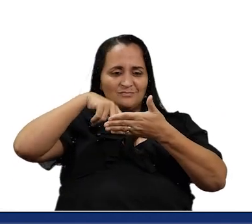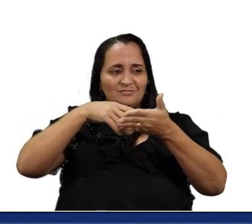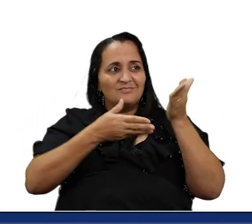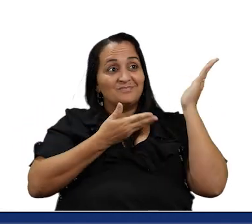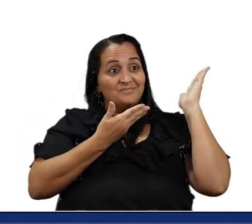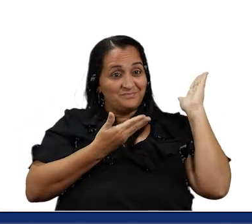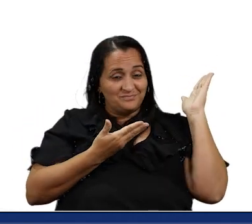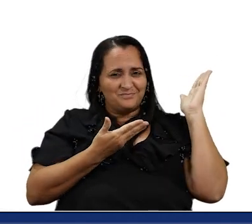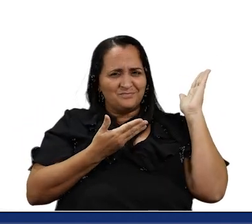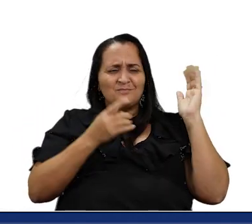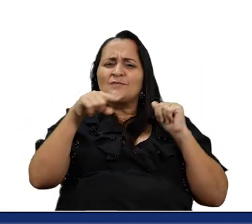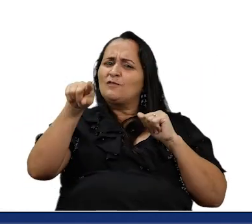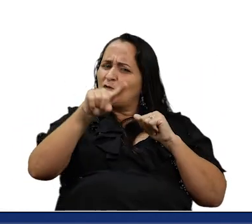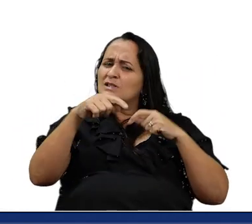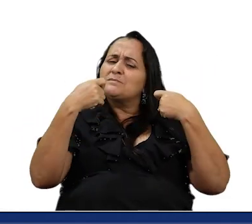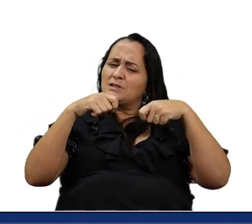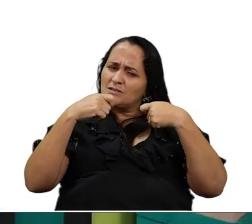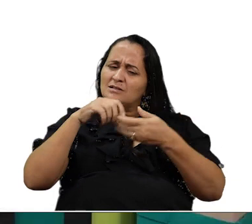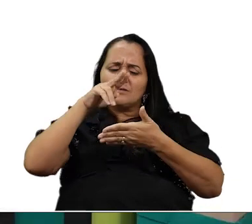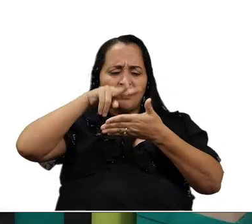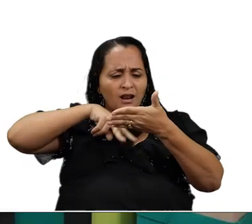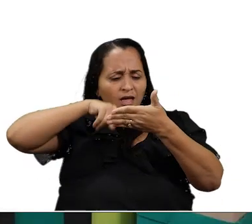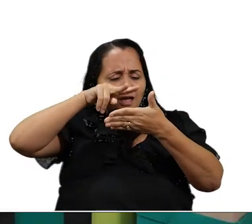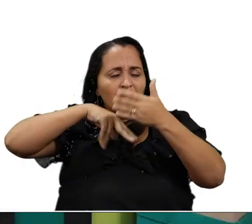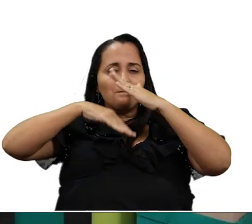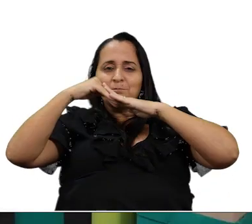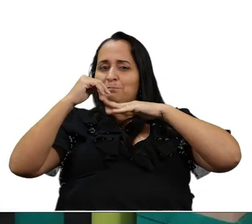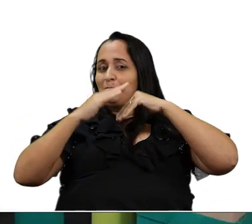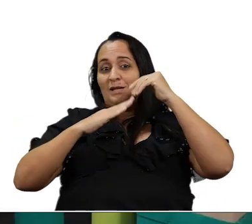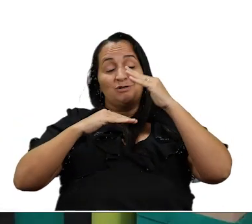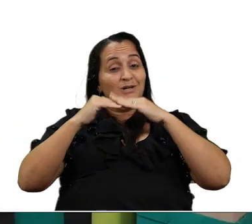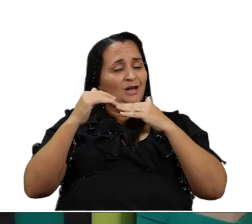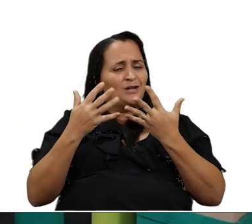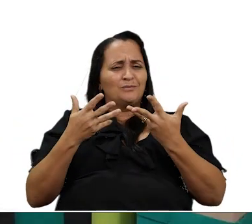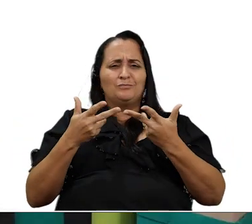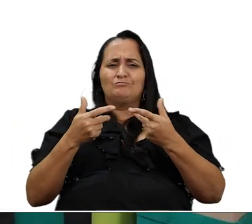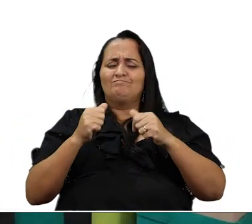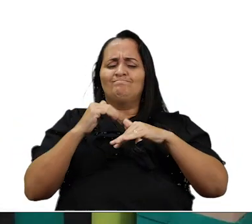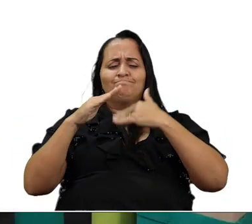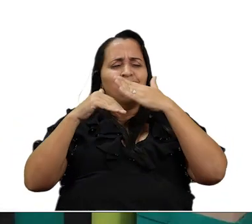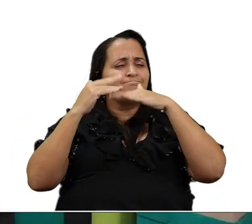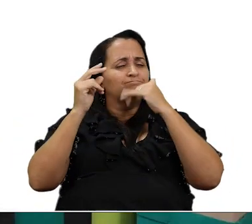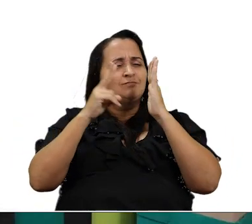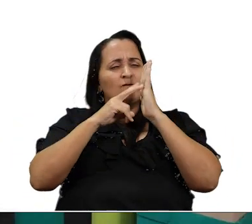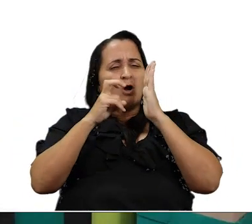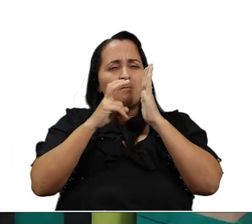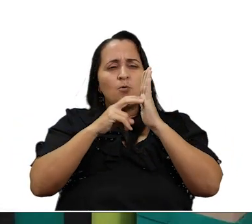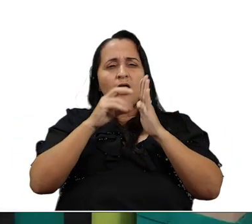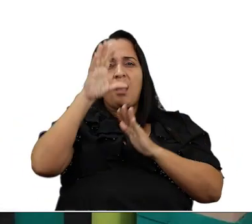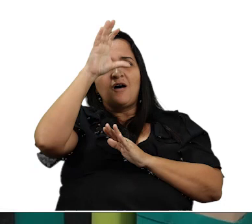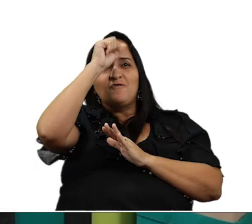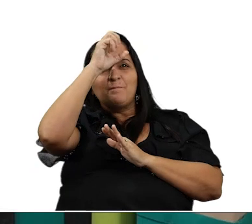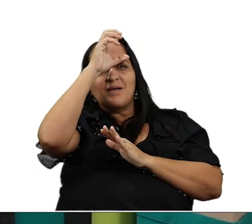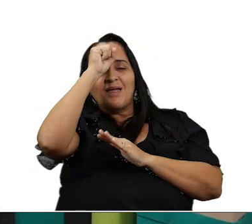E peço para que vocês pratiquem a leitura. Porque a cada prática da leitura você vai ampliando o seu vocabulário e